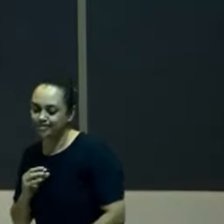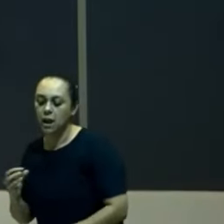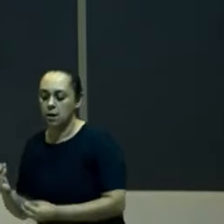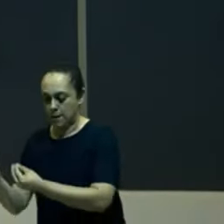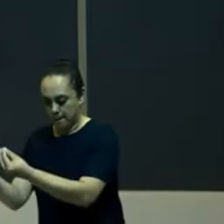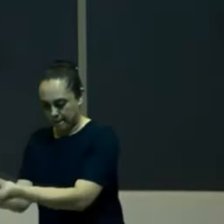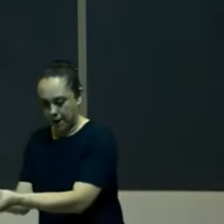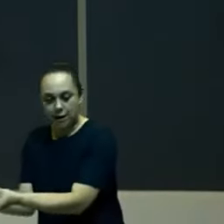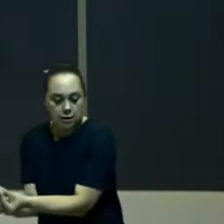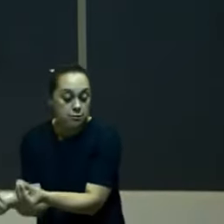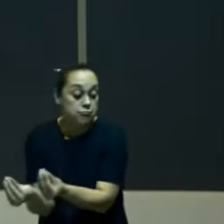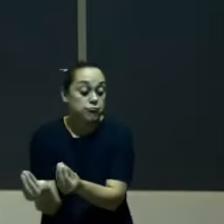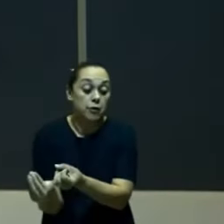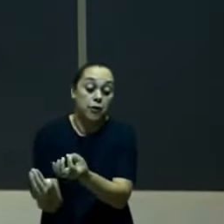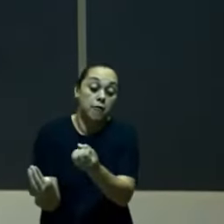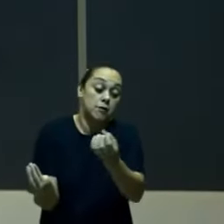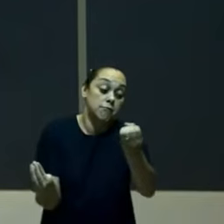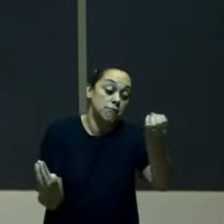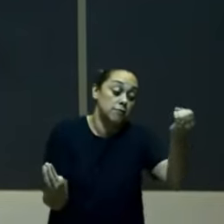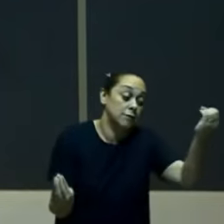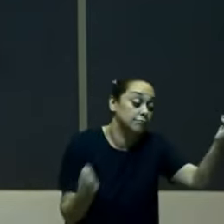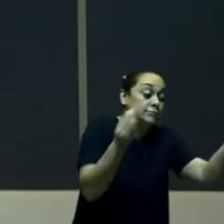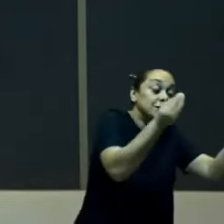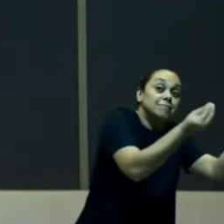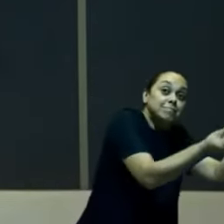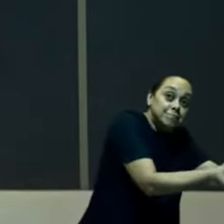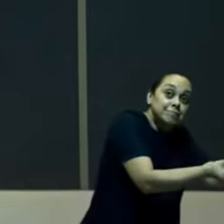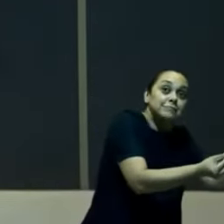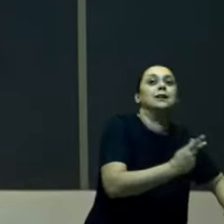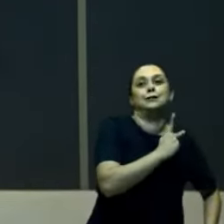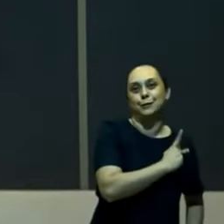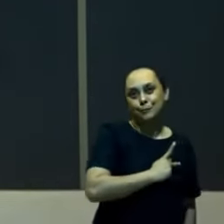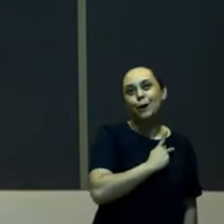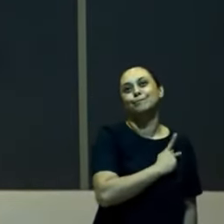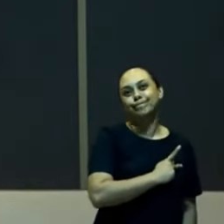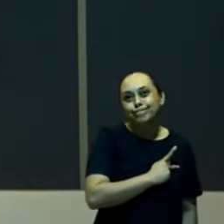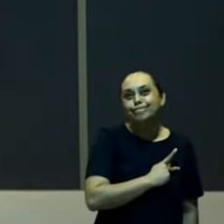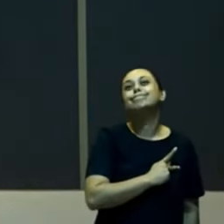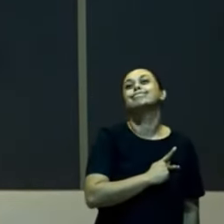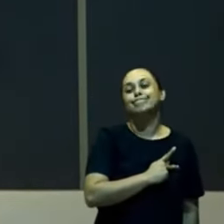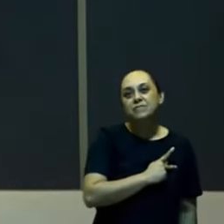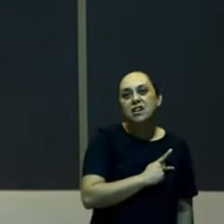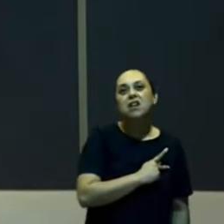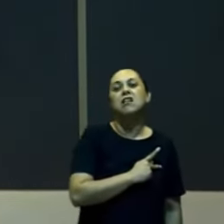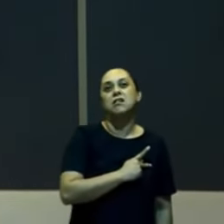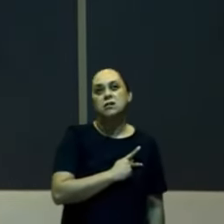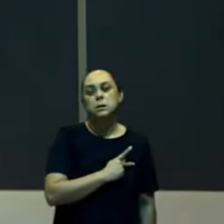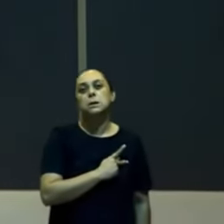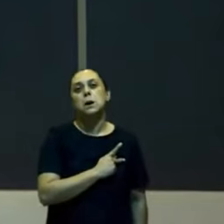envia esta oferta até esse irmão Paulo, que está em uma prisão.